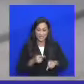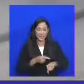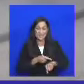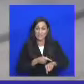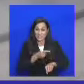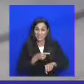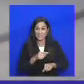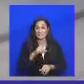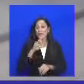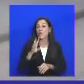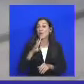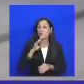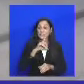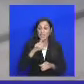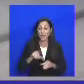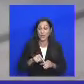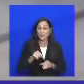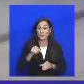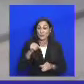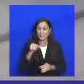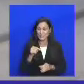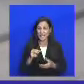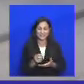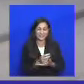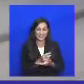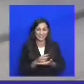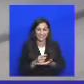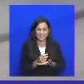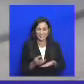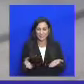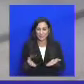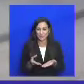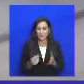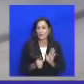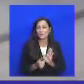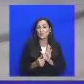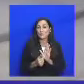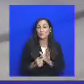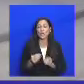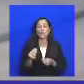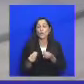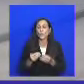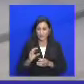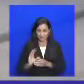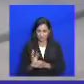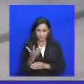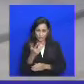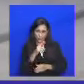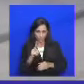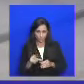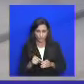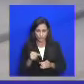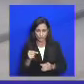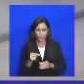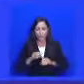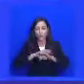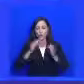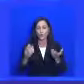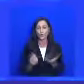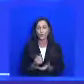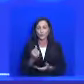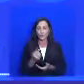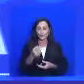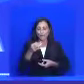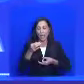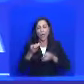já já você vai conhecer os números premiados da Quina de hoje. Antes eu vou te mostrar como vai funcionar o nosso sorteio. O nosso globo